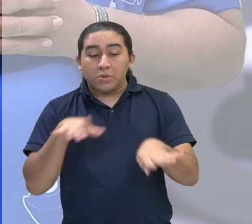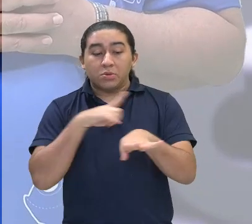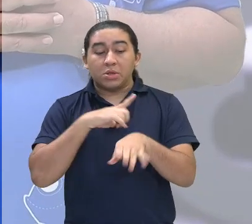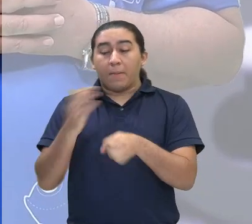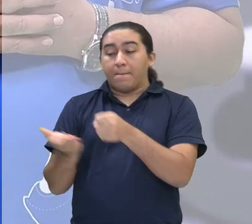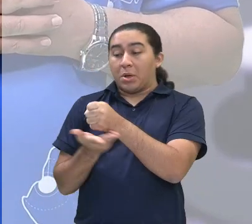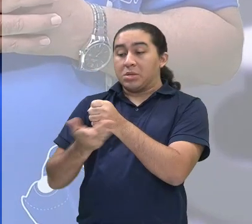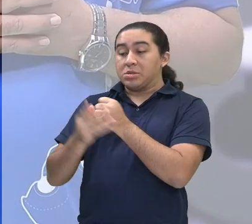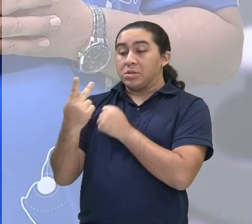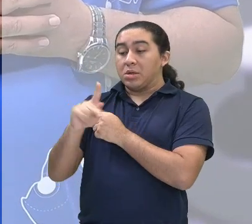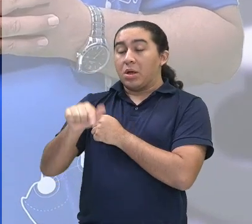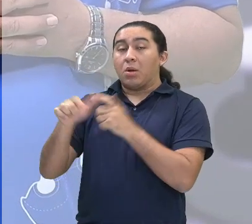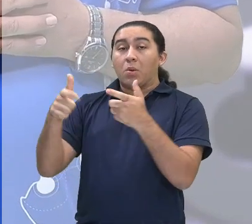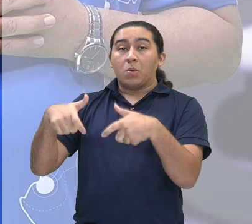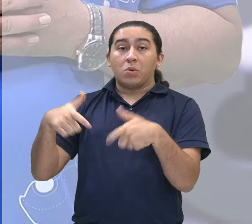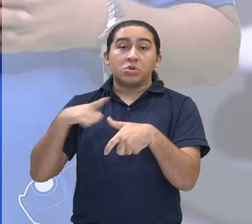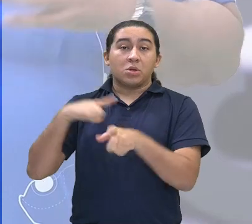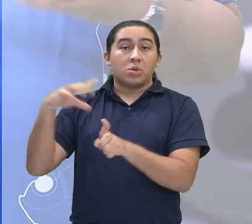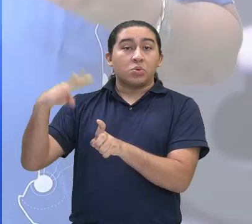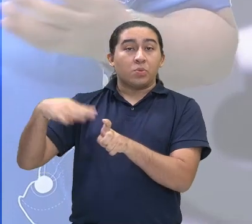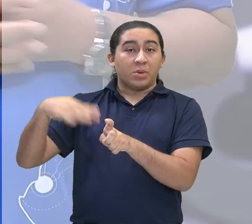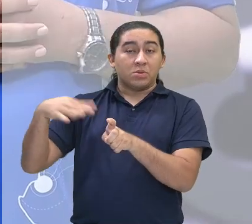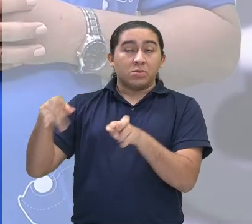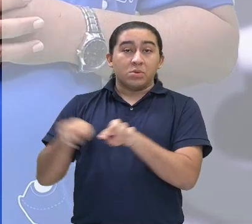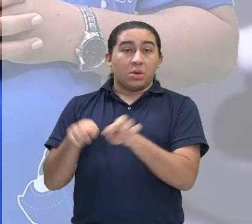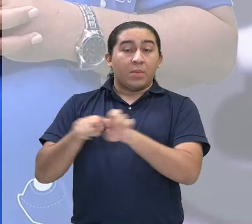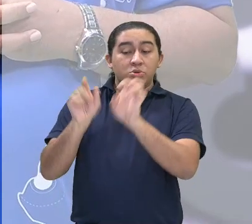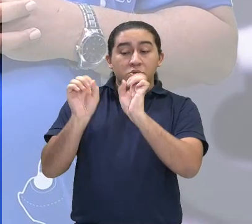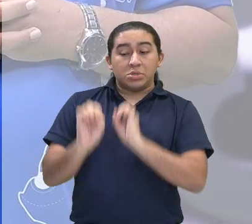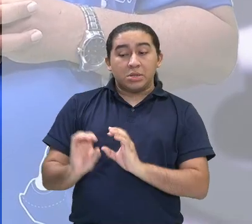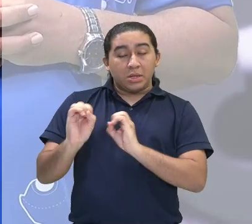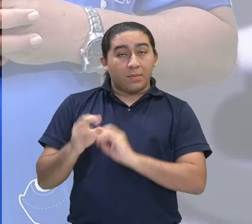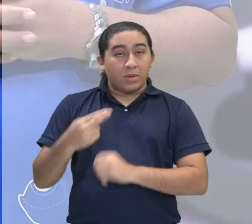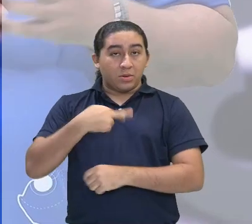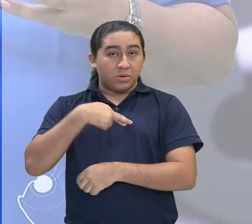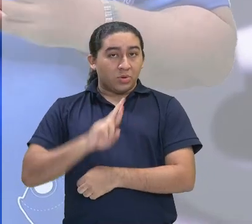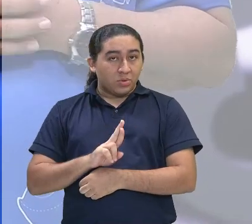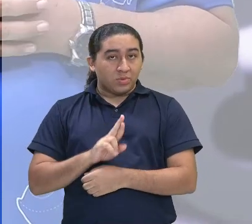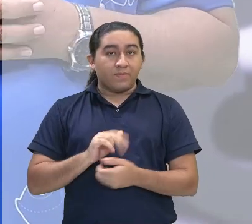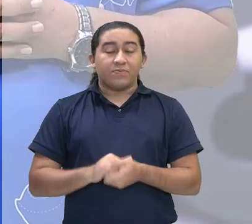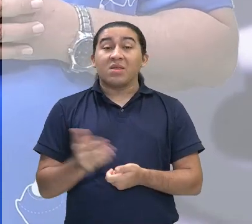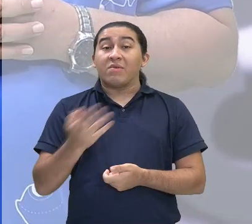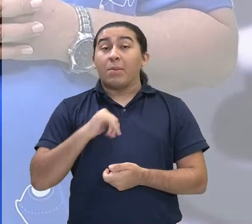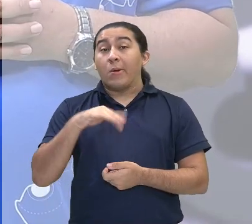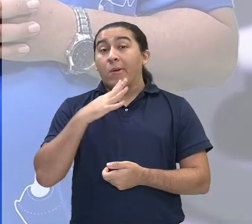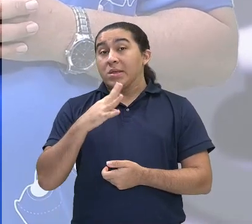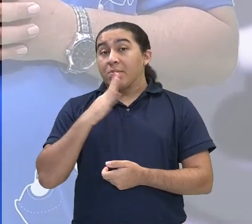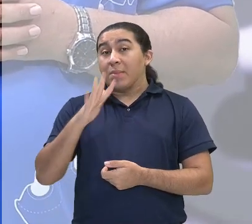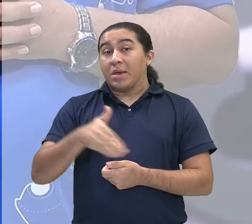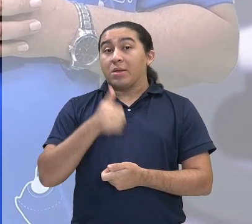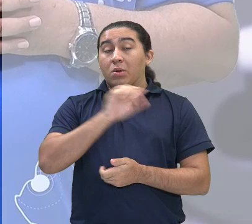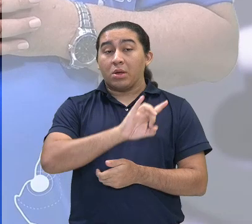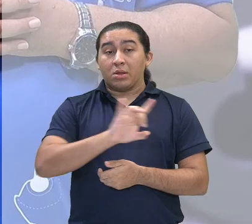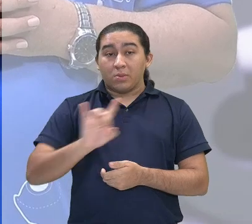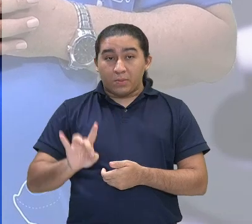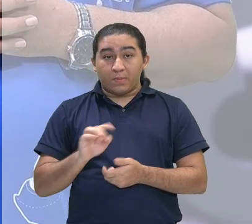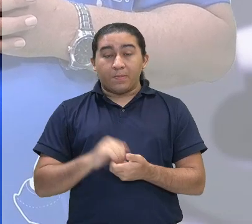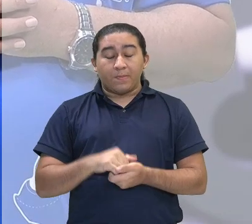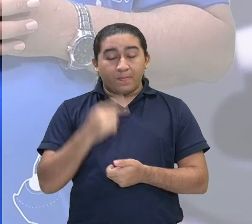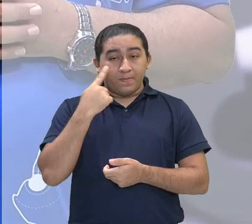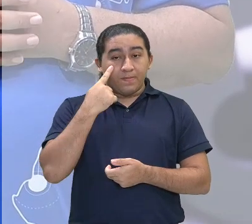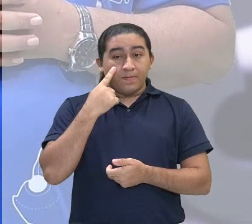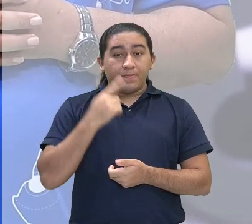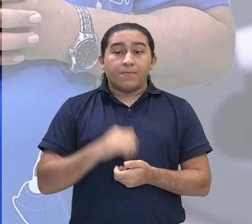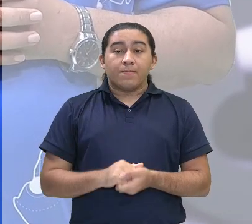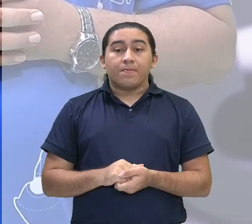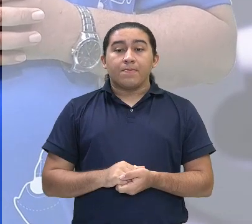raízes nos mitos, nos ensinamentos religiosos. Vamos ver agora um pouco de cada um. Vamos ver